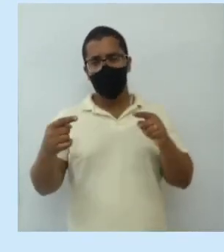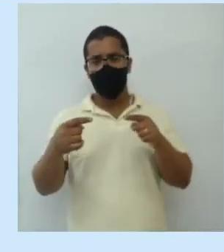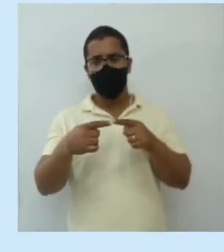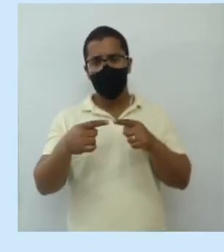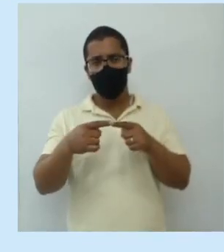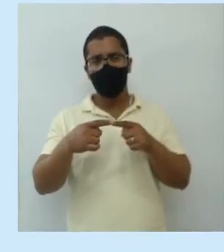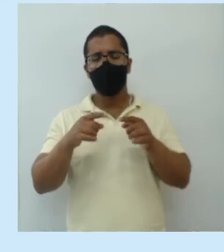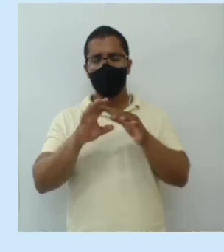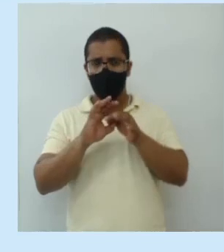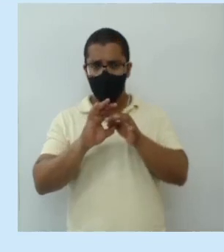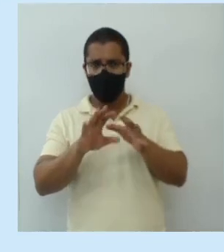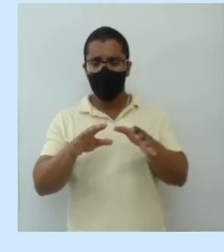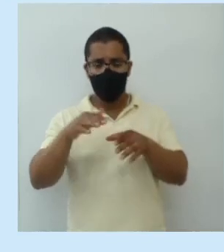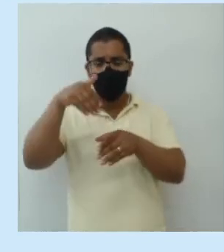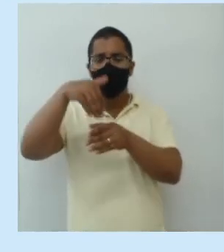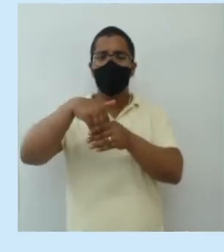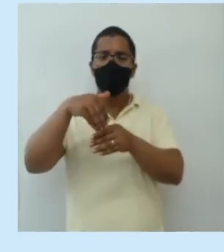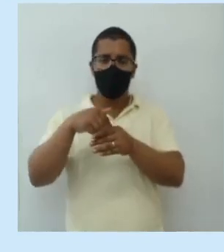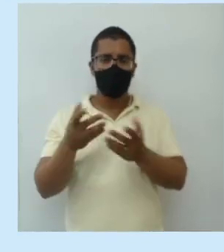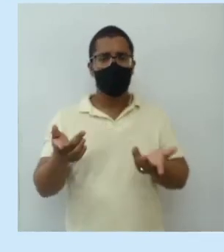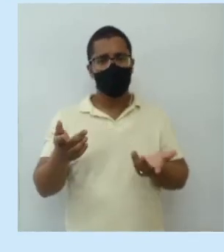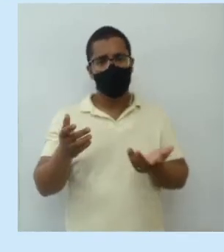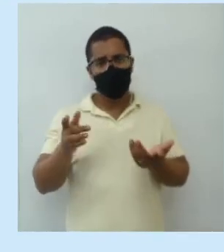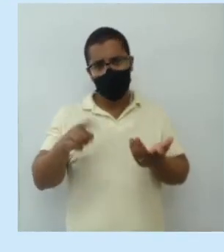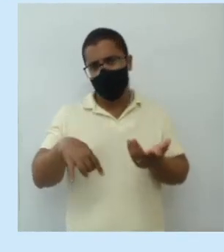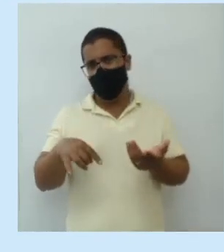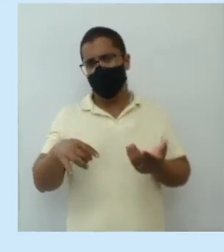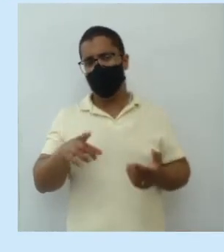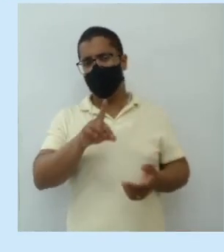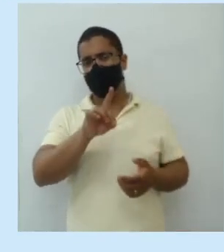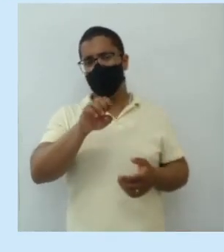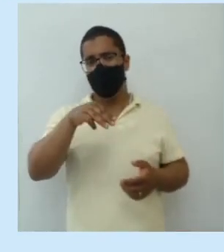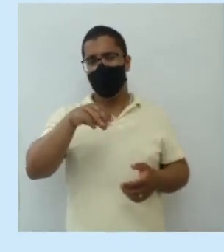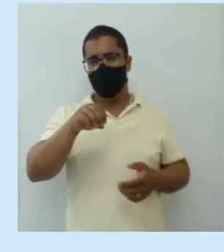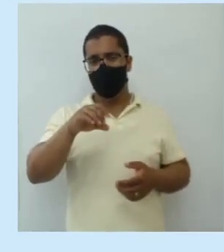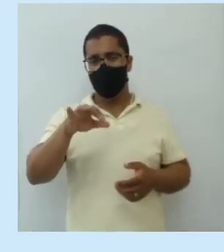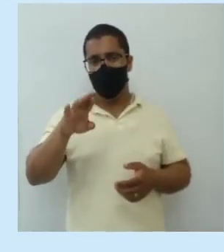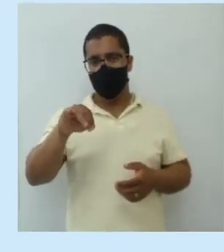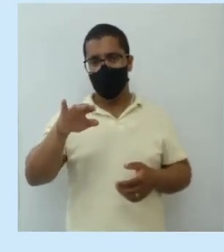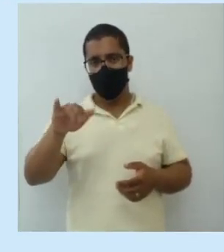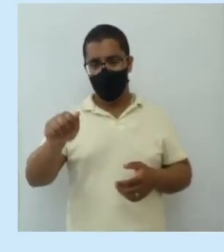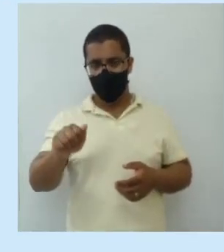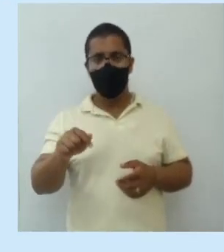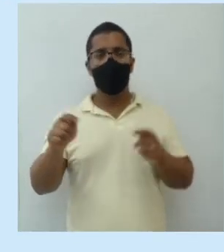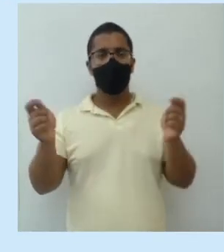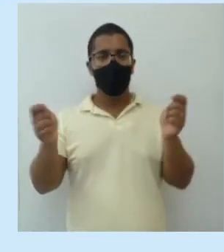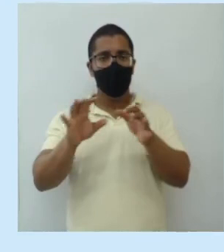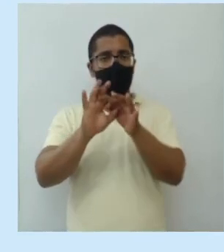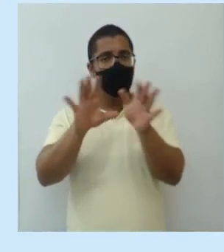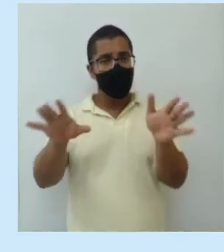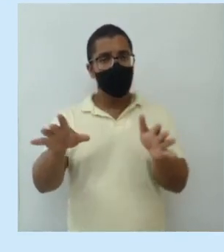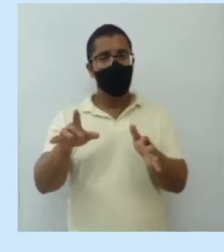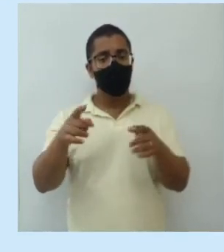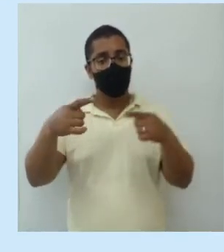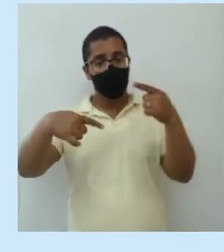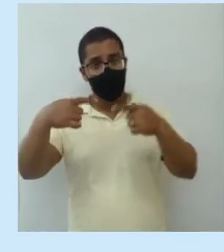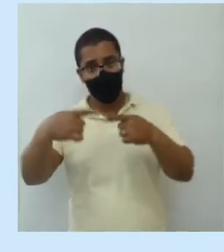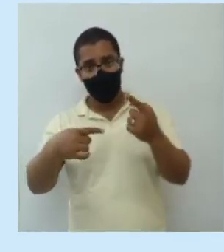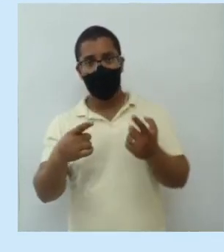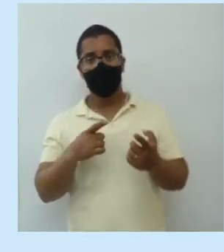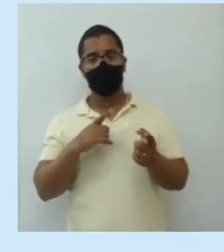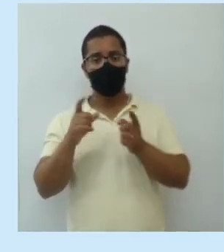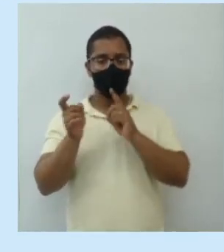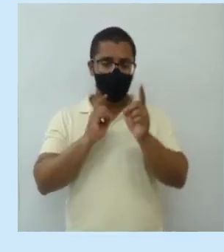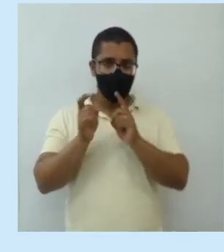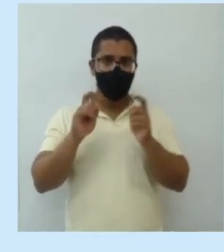da democracia, certo? Então, o regime democrático, ele permite esse debate, ele permite, né,